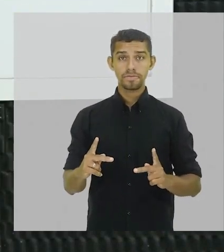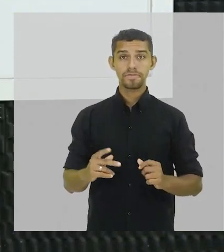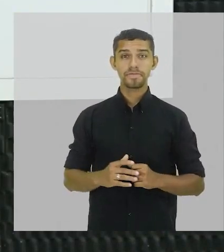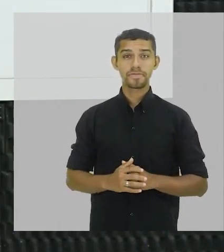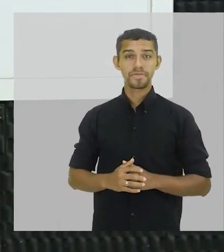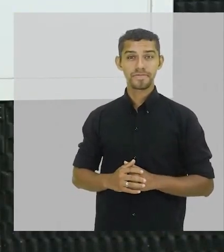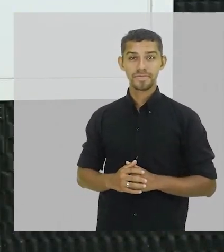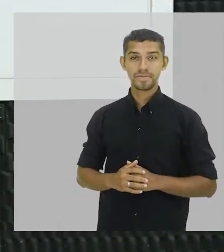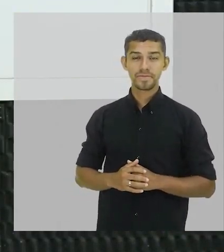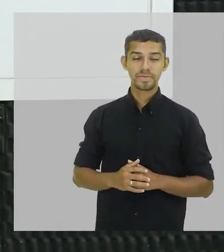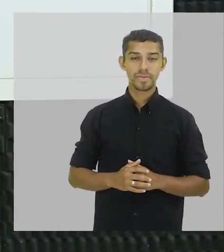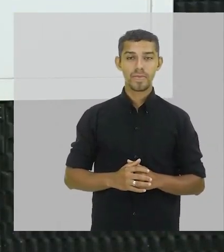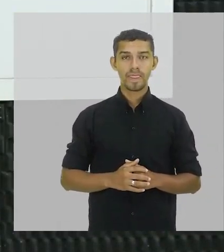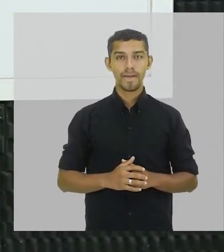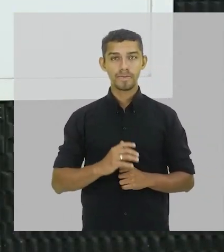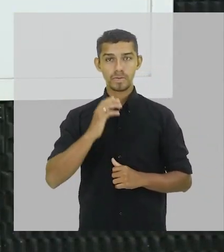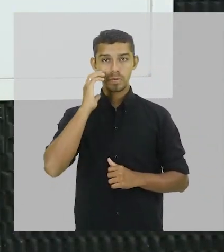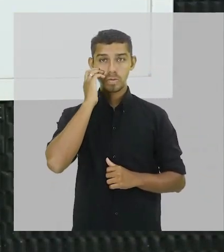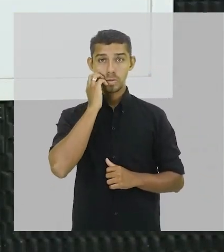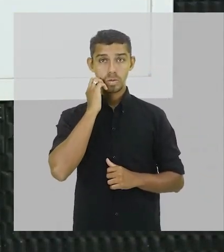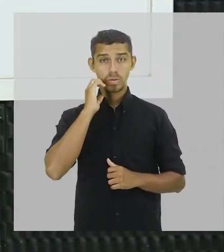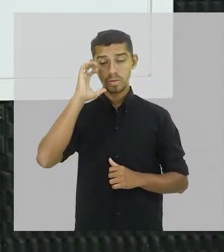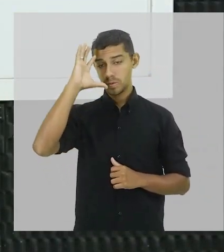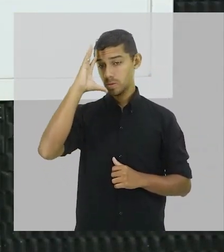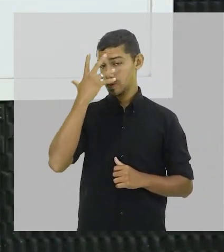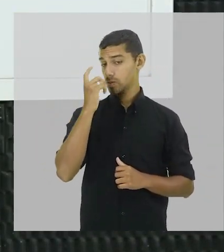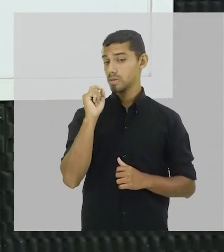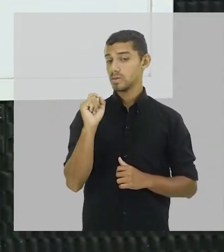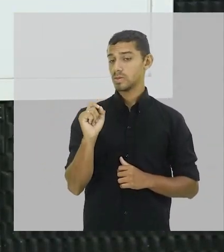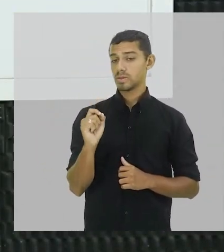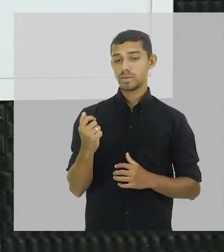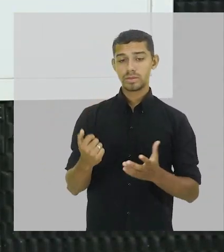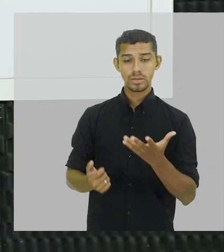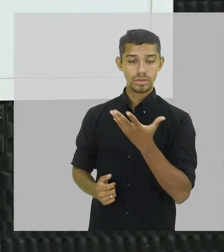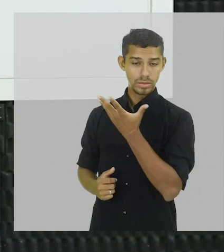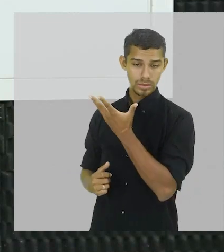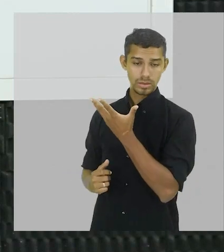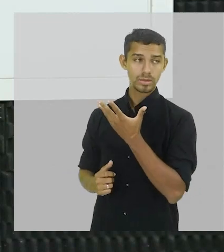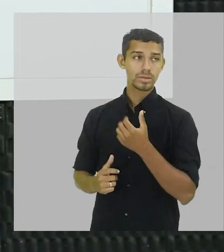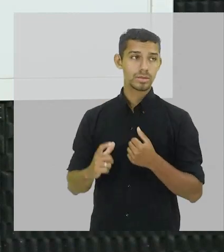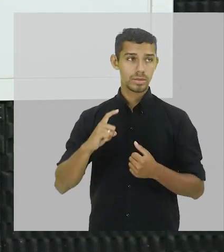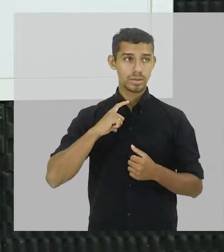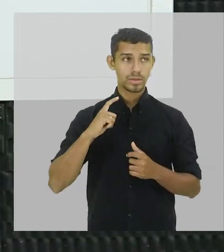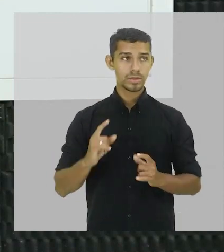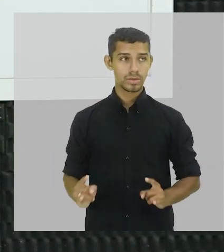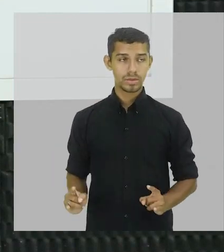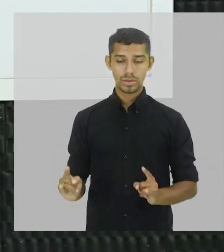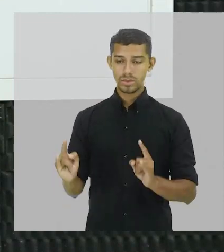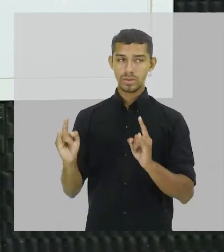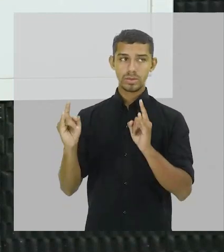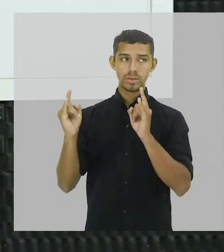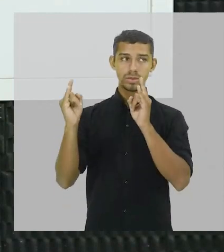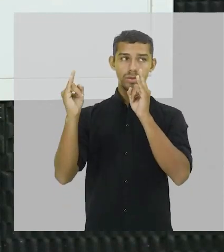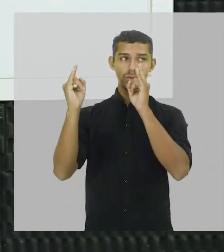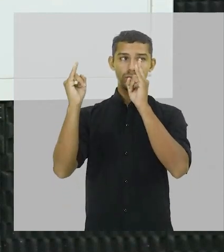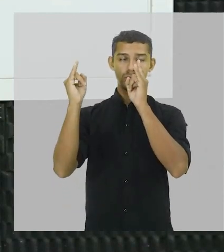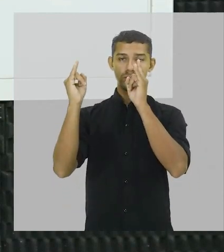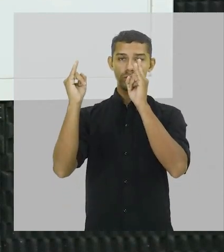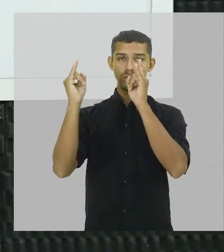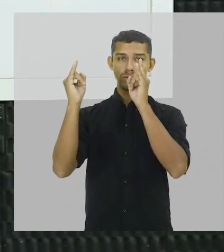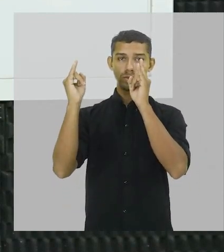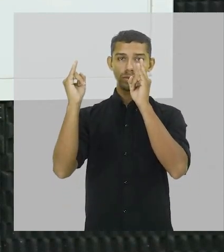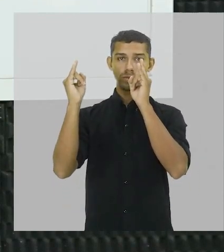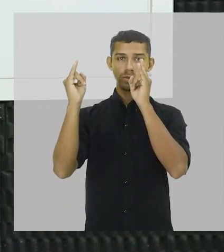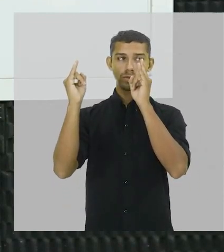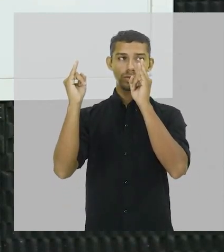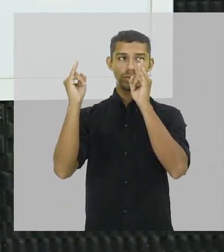ok? Então é o seguinte, vamos lá. Então nós temos aqui uma torre, por exemplo, certo? Então